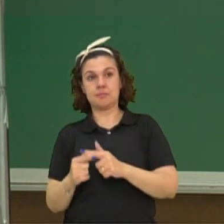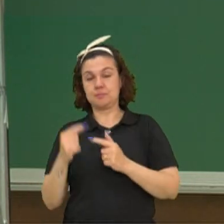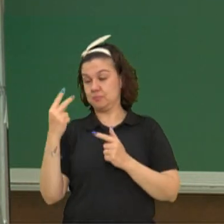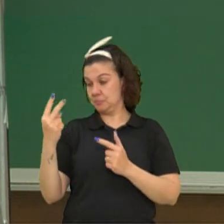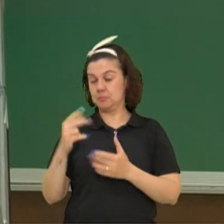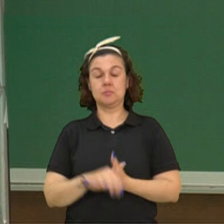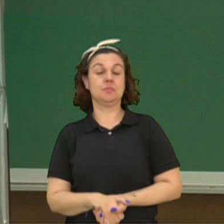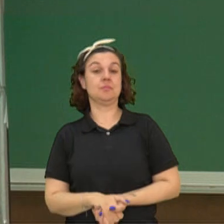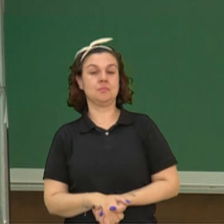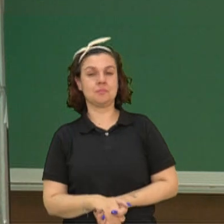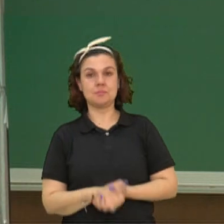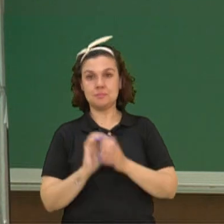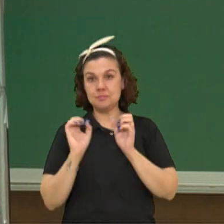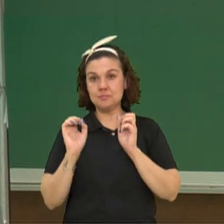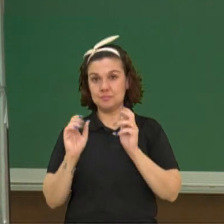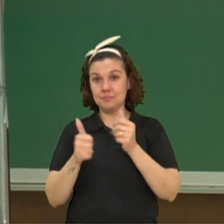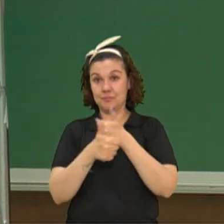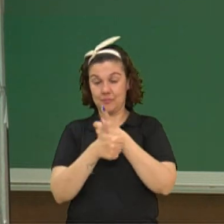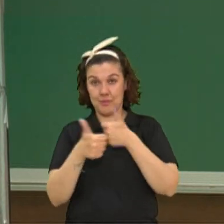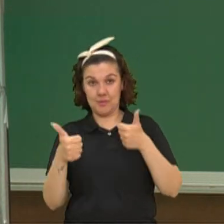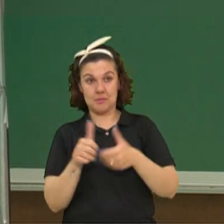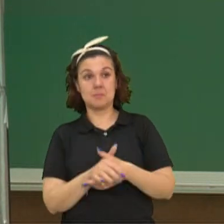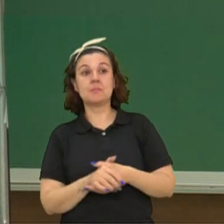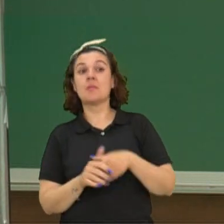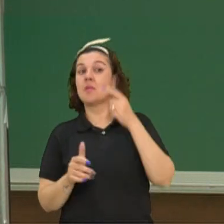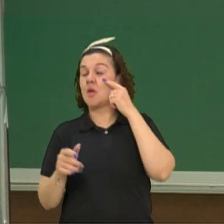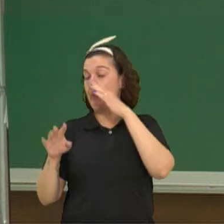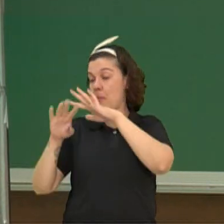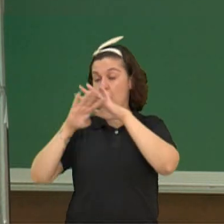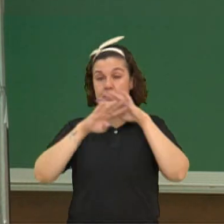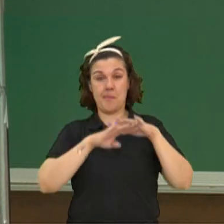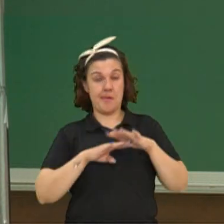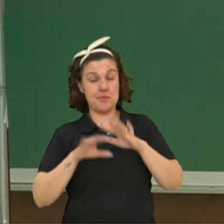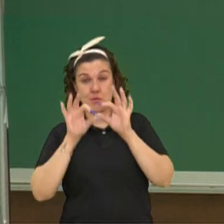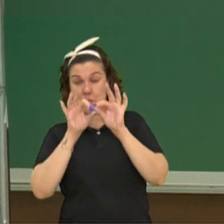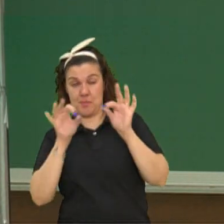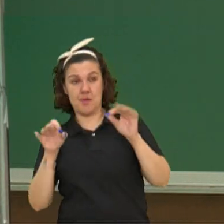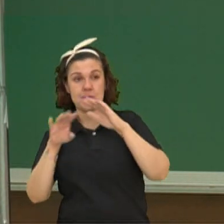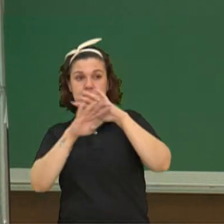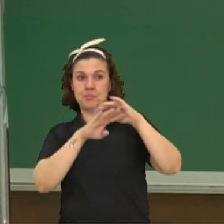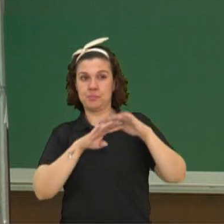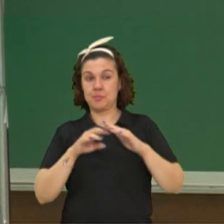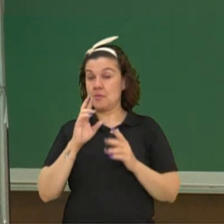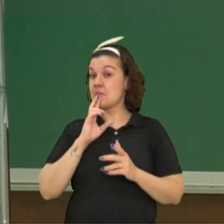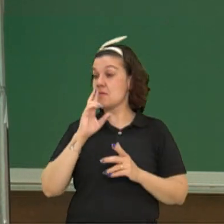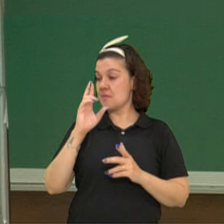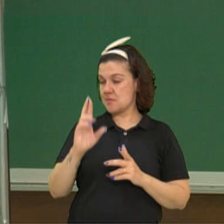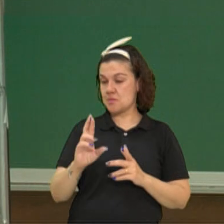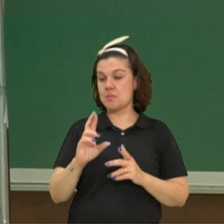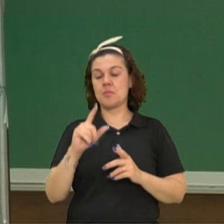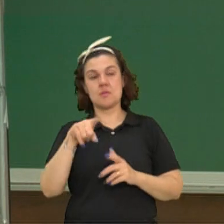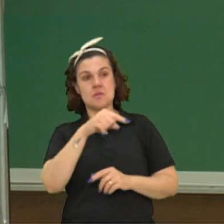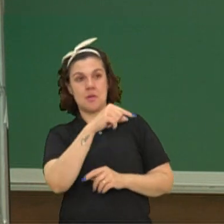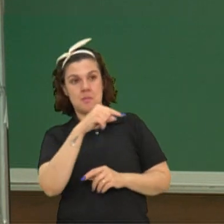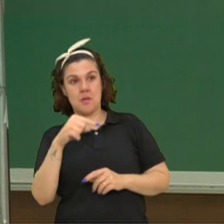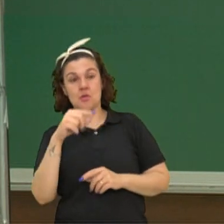aqui fazendo a multiplicação com o valor da entalpia. Fazendo a minha matemática, eu tenho como resultado